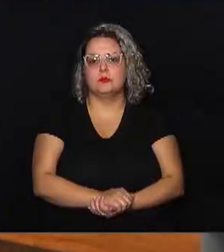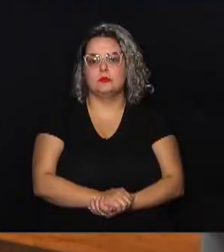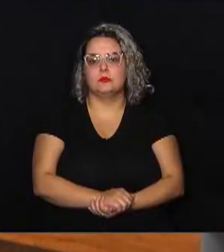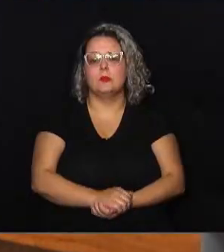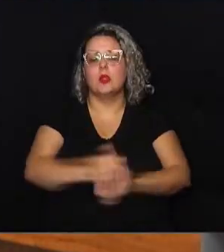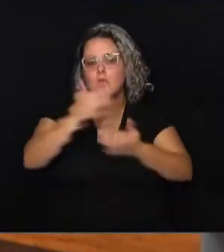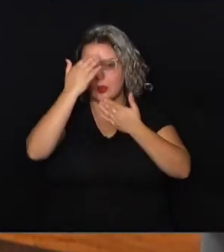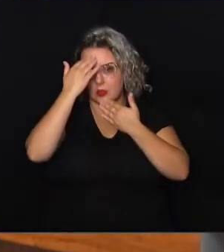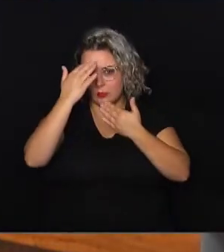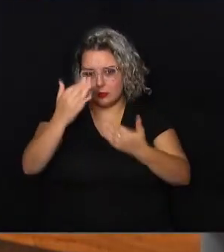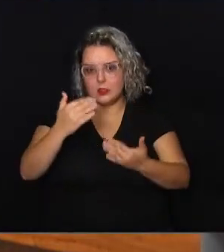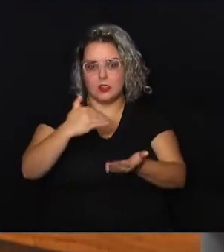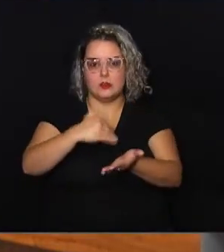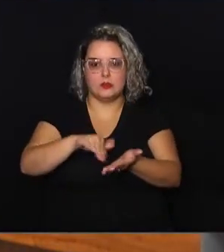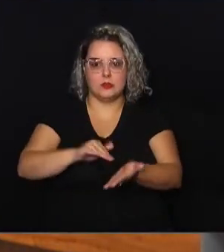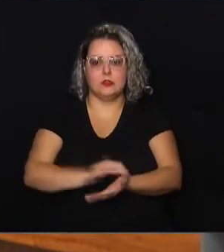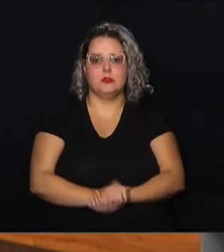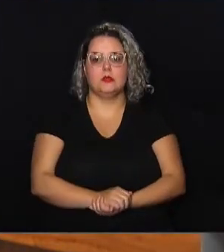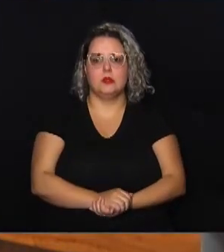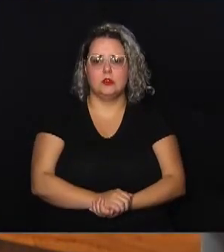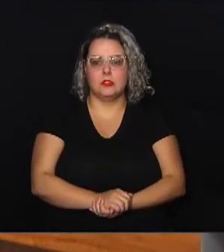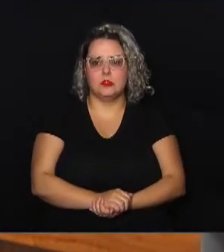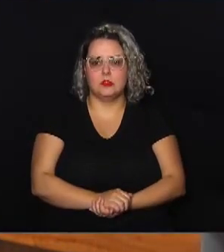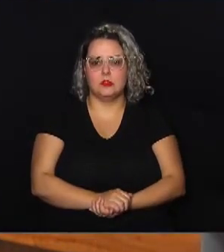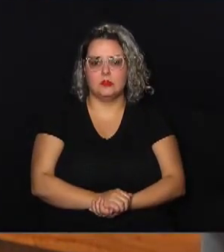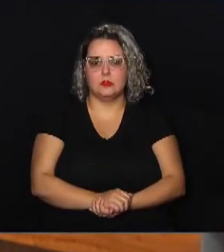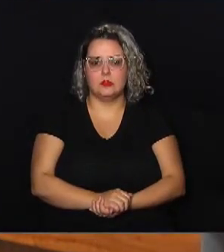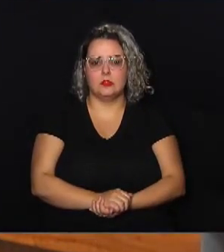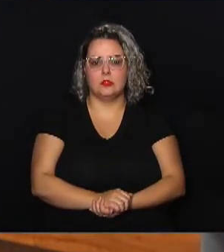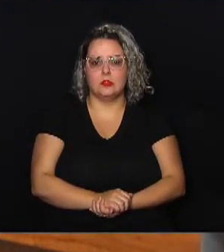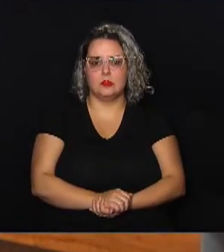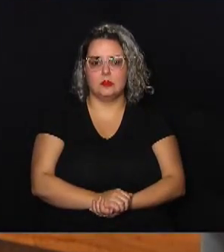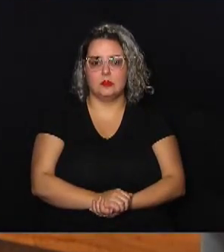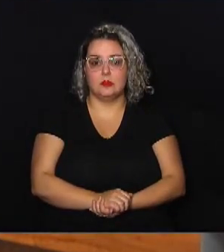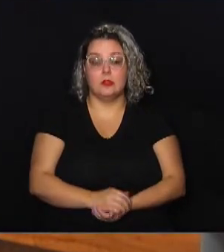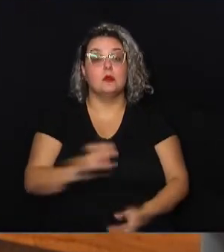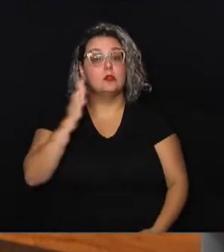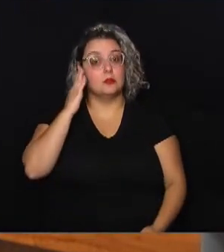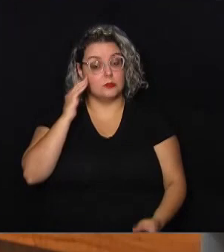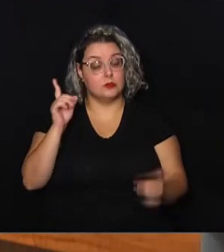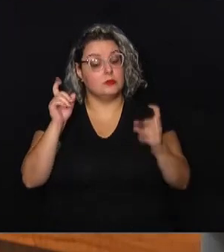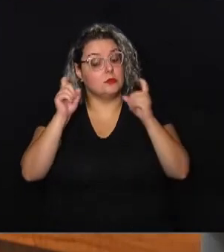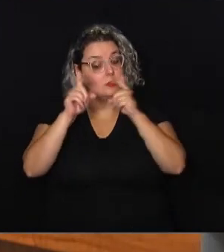Obrigado, secretário. Eu sei que é da grande dificuldade, né?